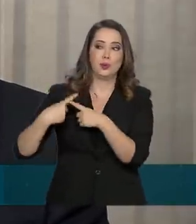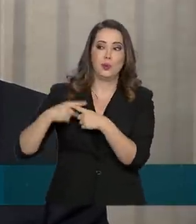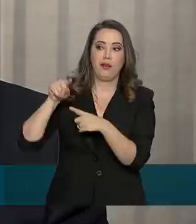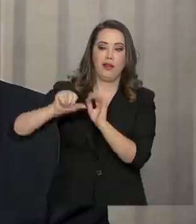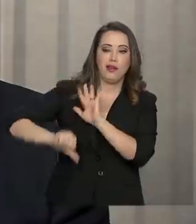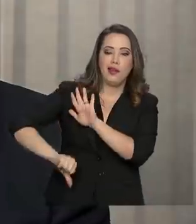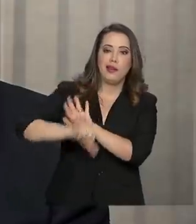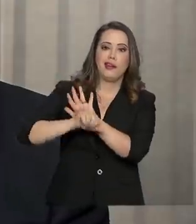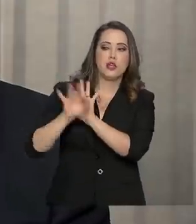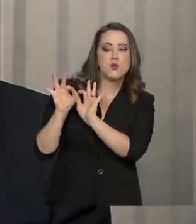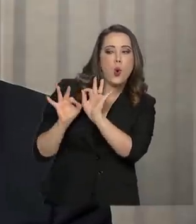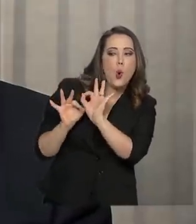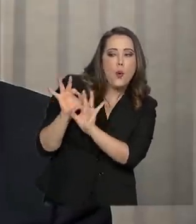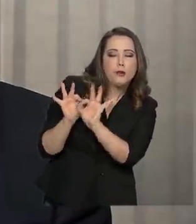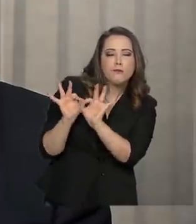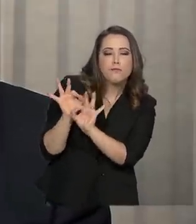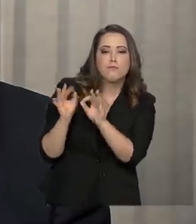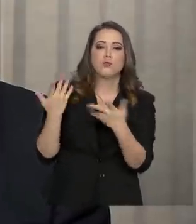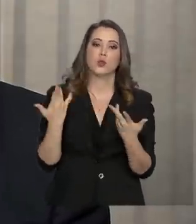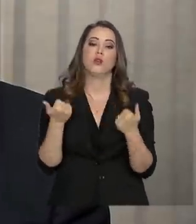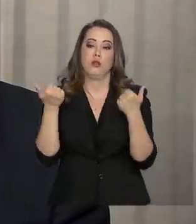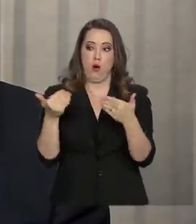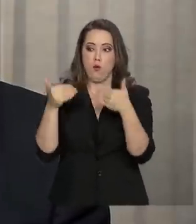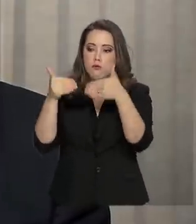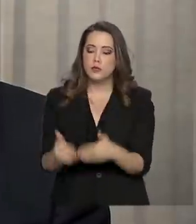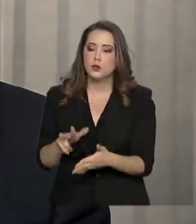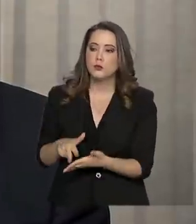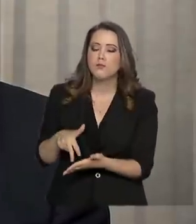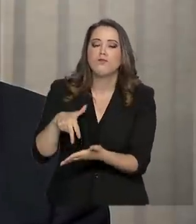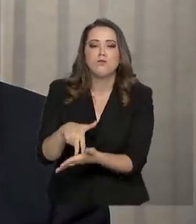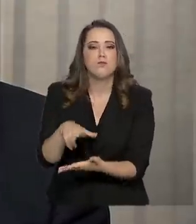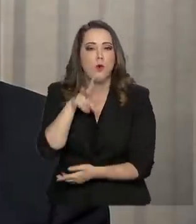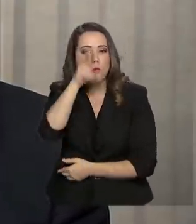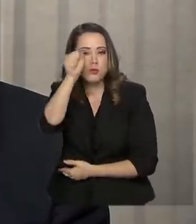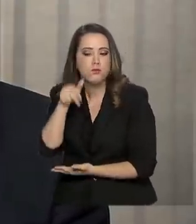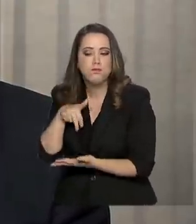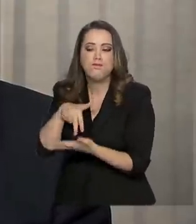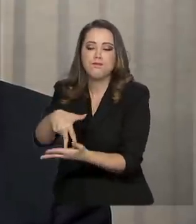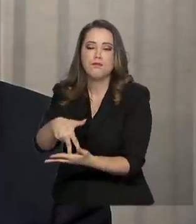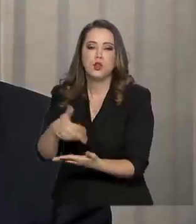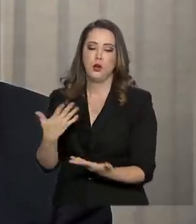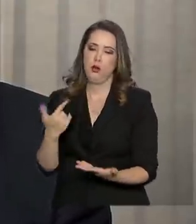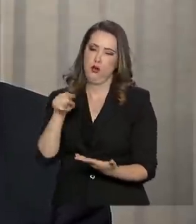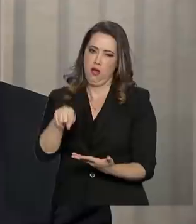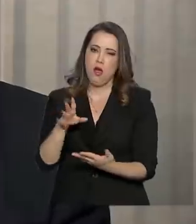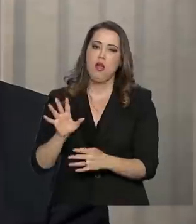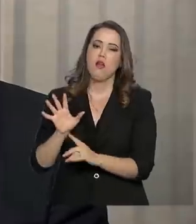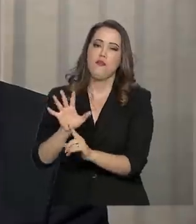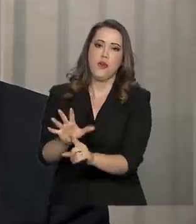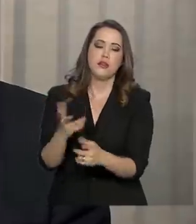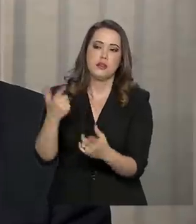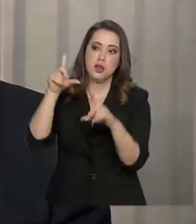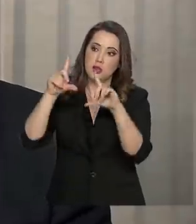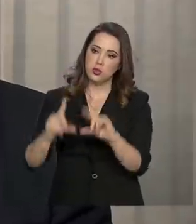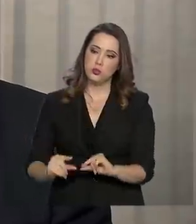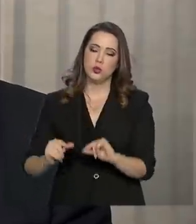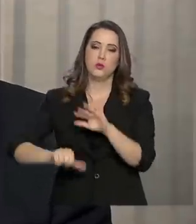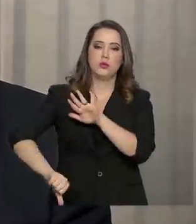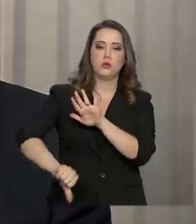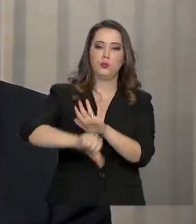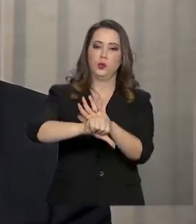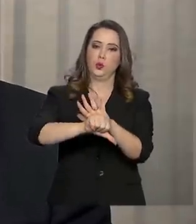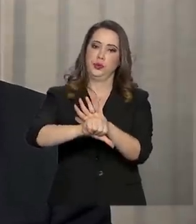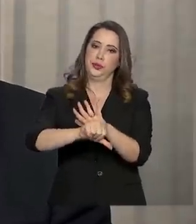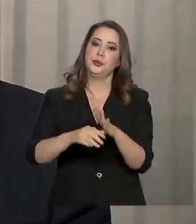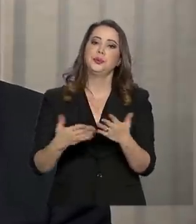criminalidade organizada então o enfrentamento mais duro da comunidade organizada tem um impacto na redução a